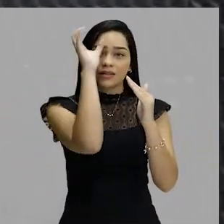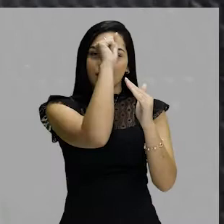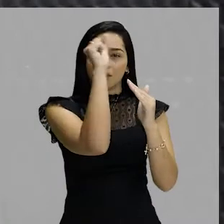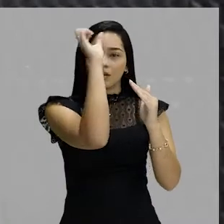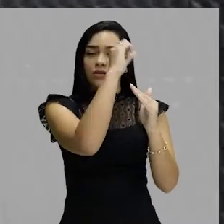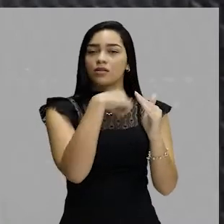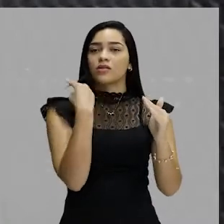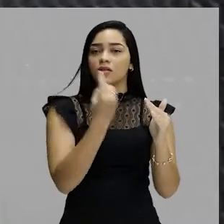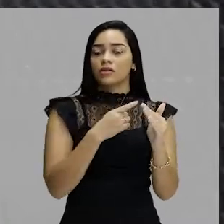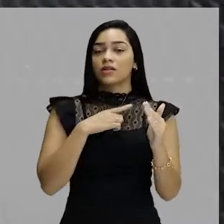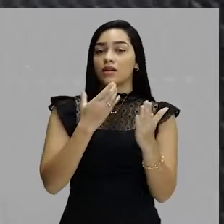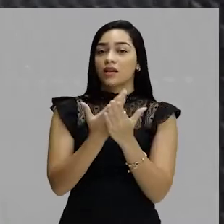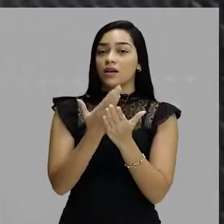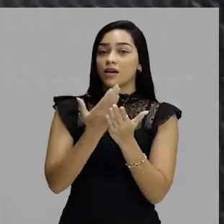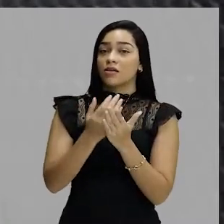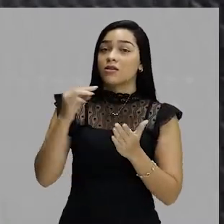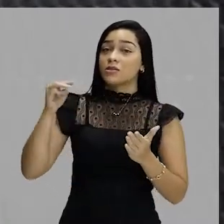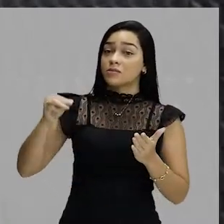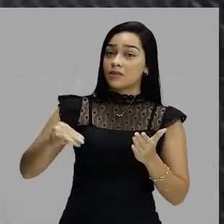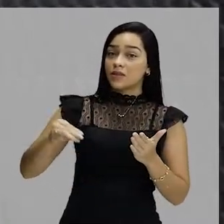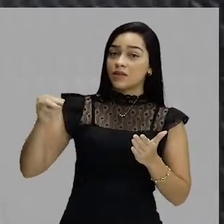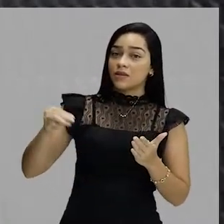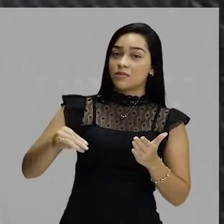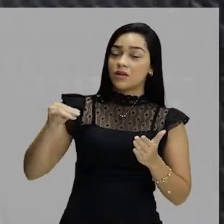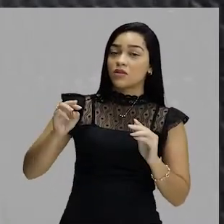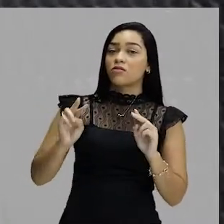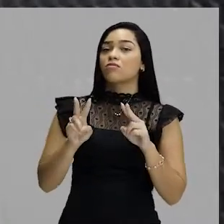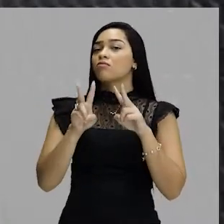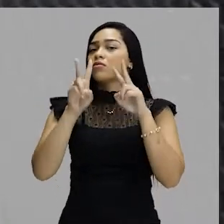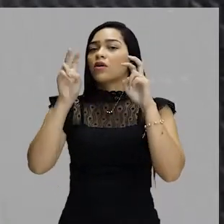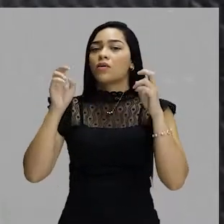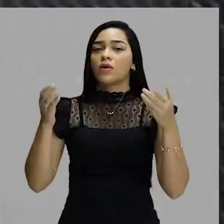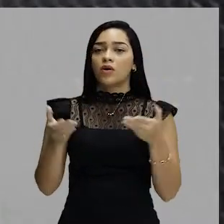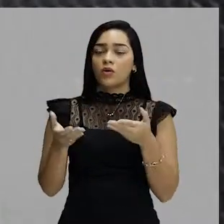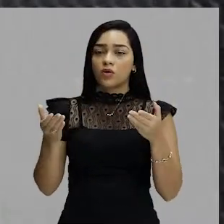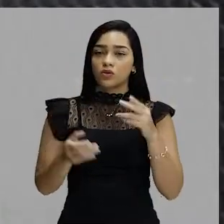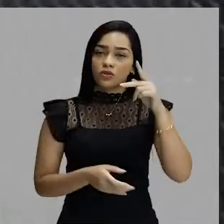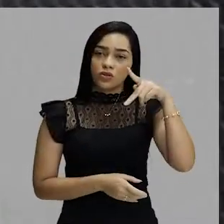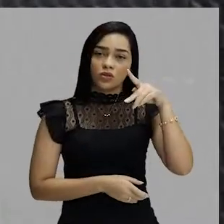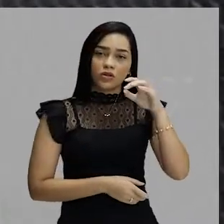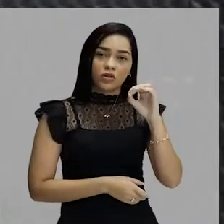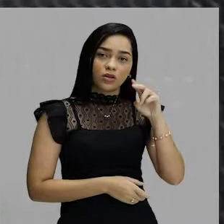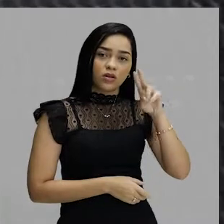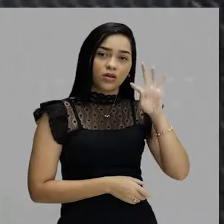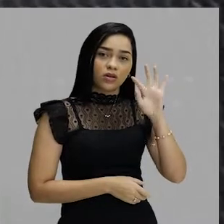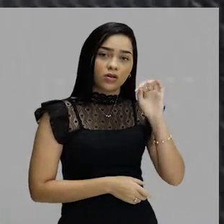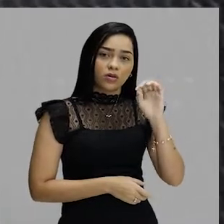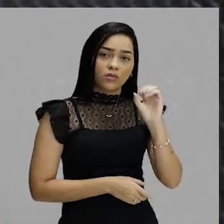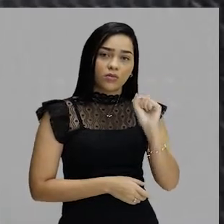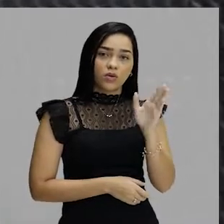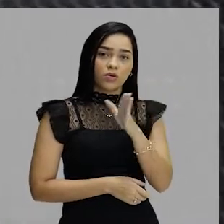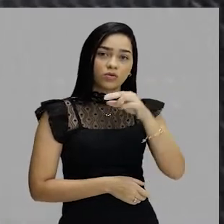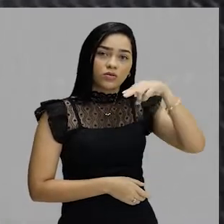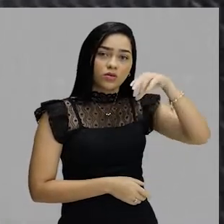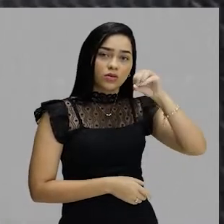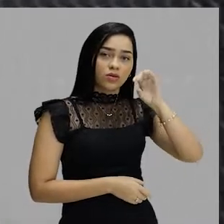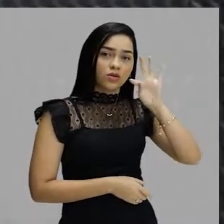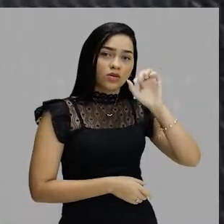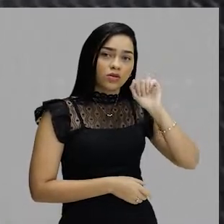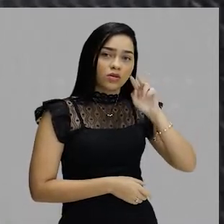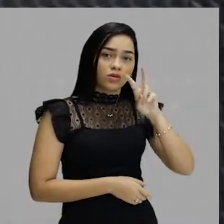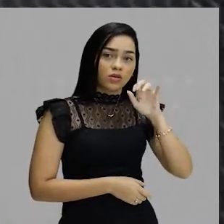gente falar mais de uma aula de matemática aqui. O assunto hoje é pontos notáveis do gráfico de uma função do primeiro grau.